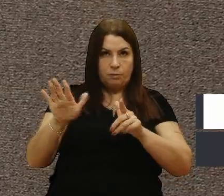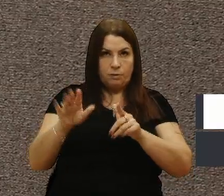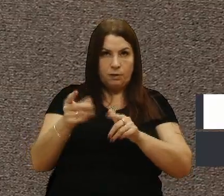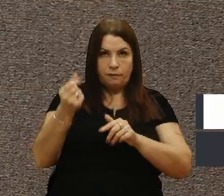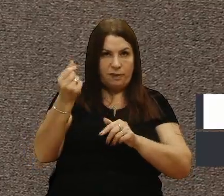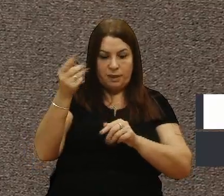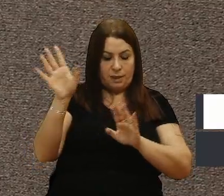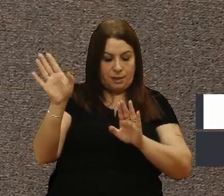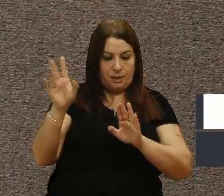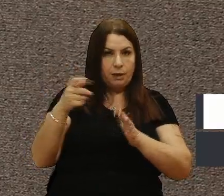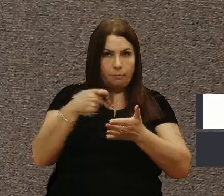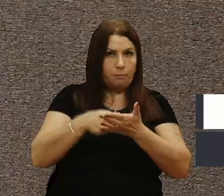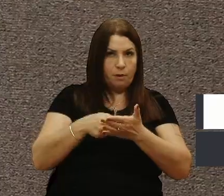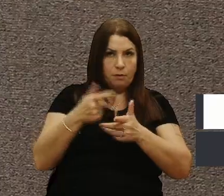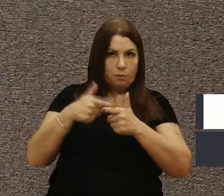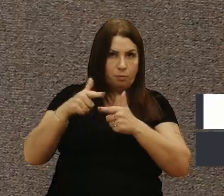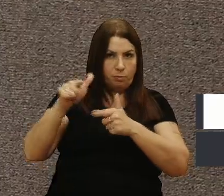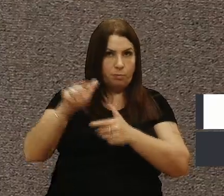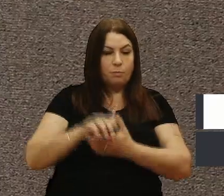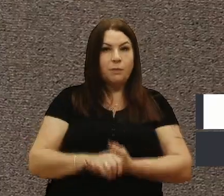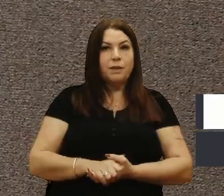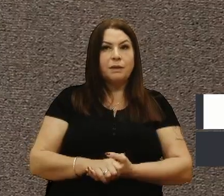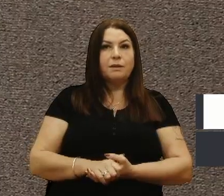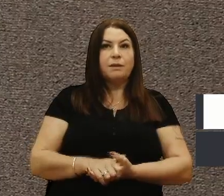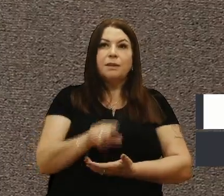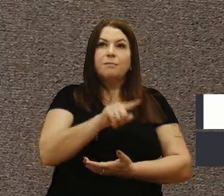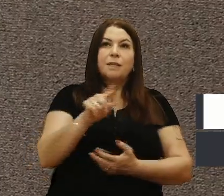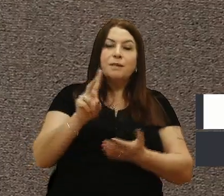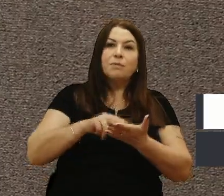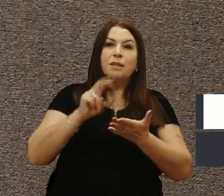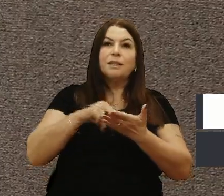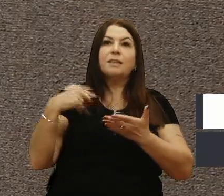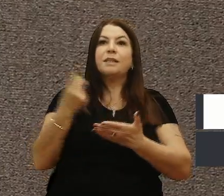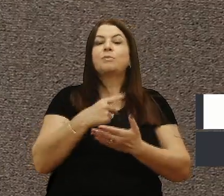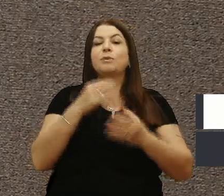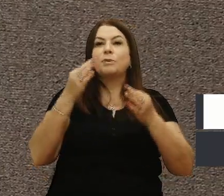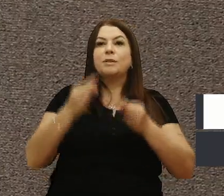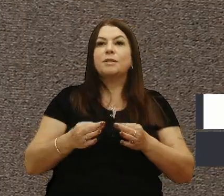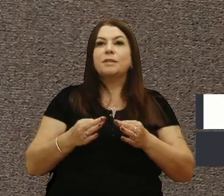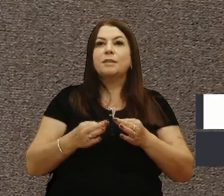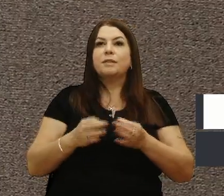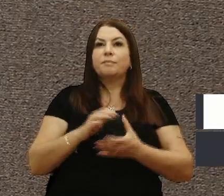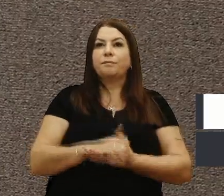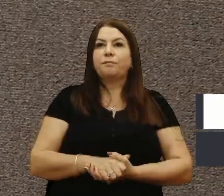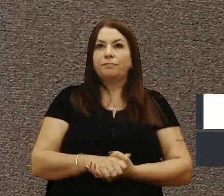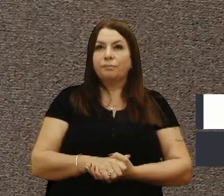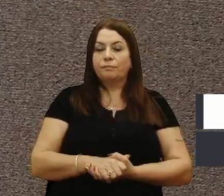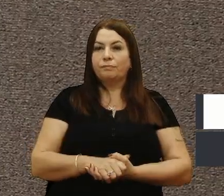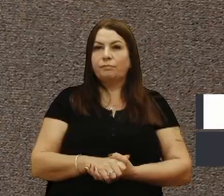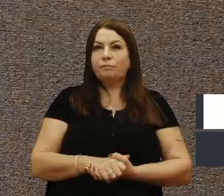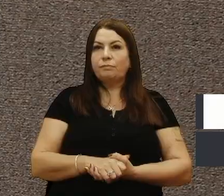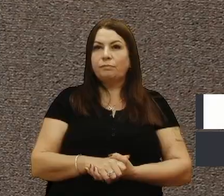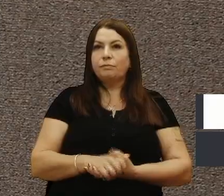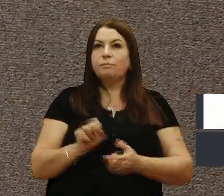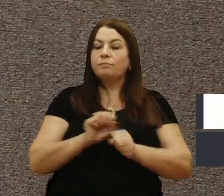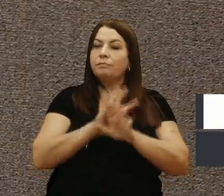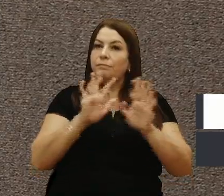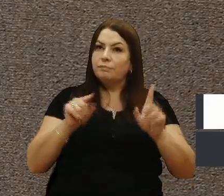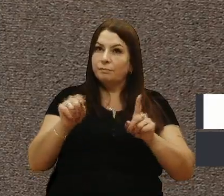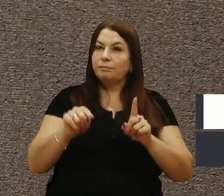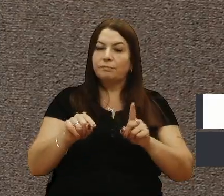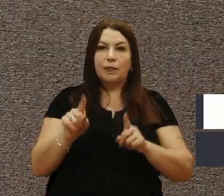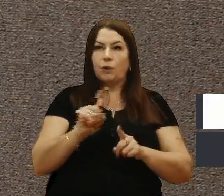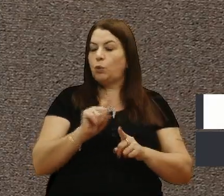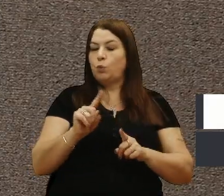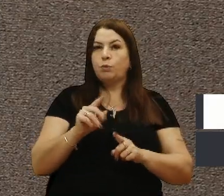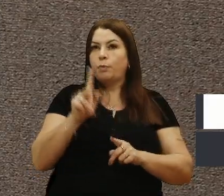fazendo assim lá, eu pago, não tem problema. Mas será uma alegria, porque eu tenho certeza, e assim, para deixar muito claro, eu não